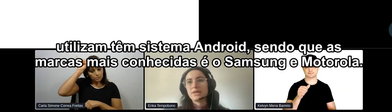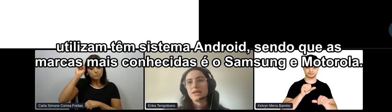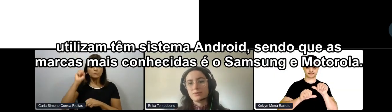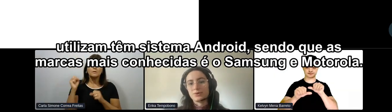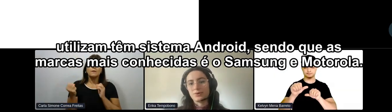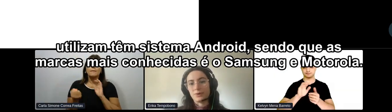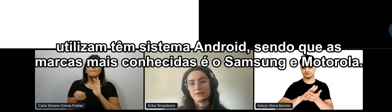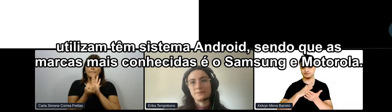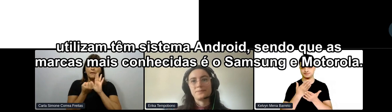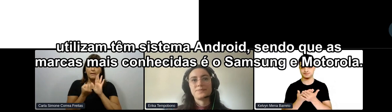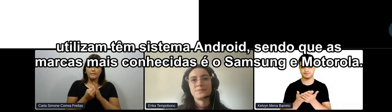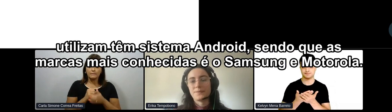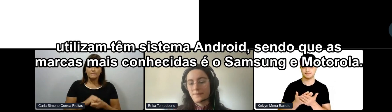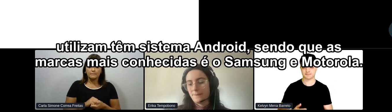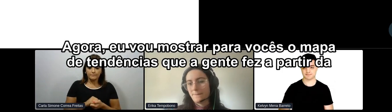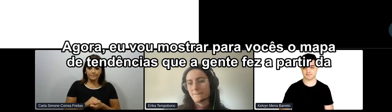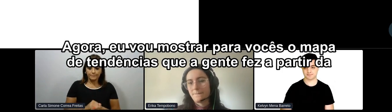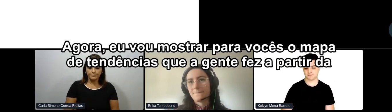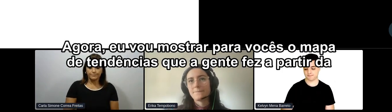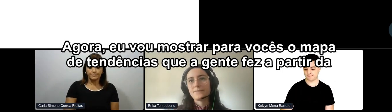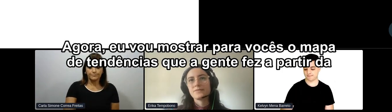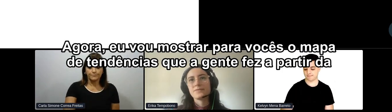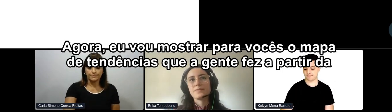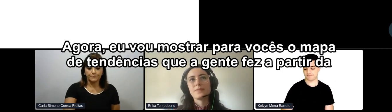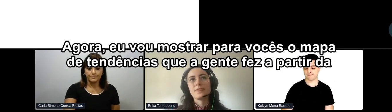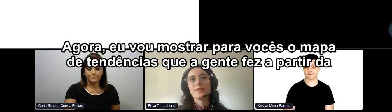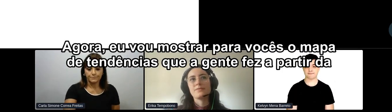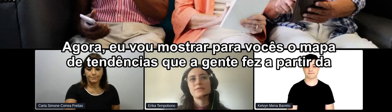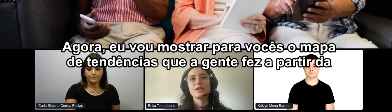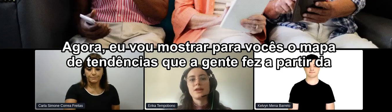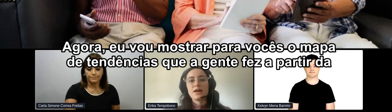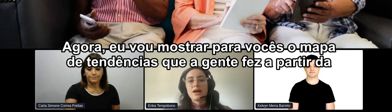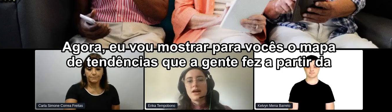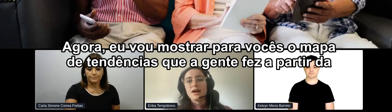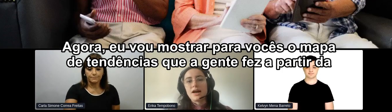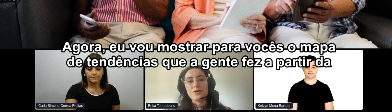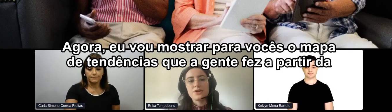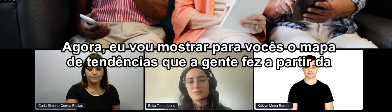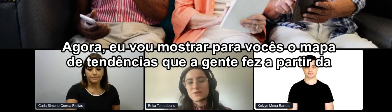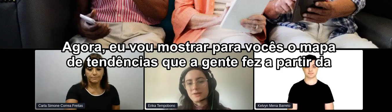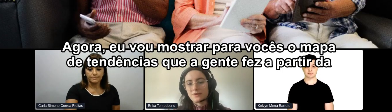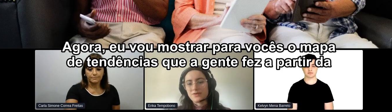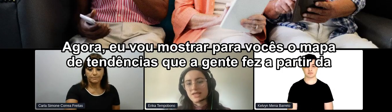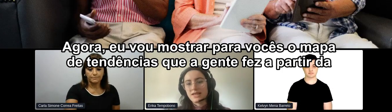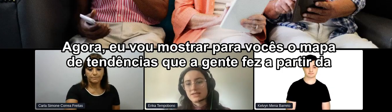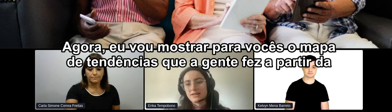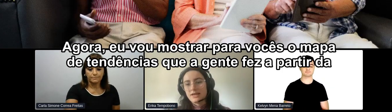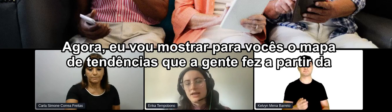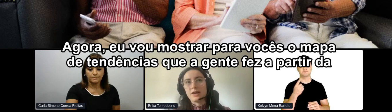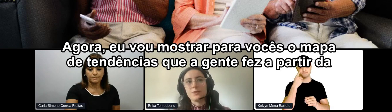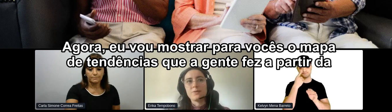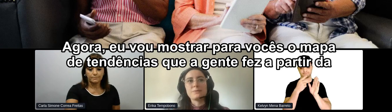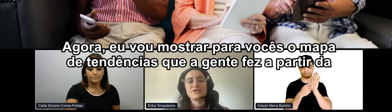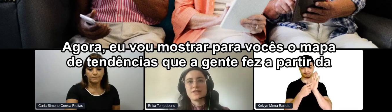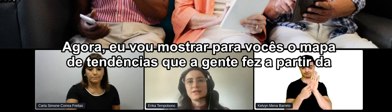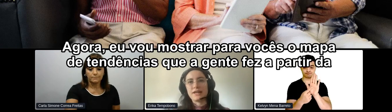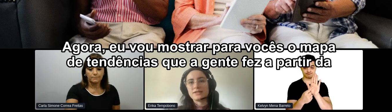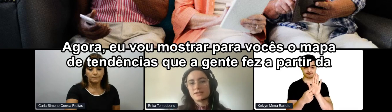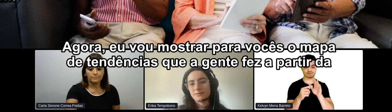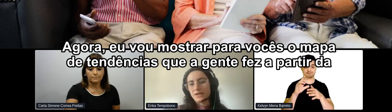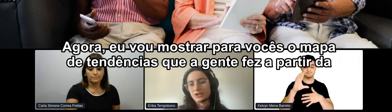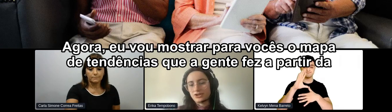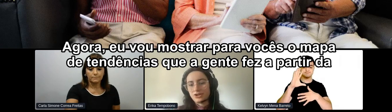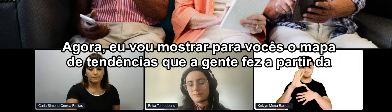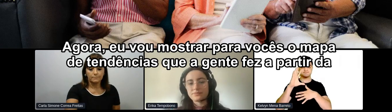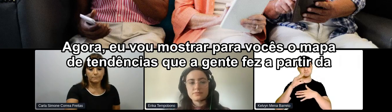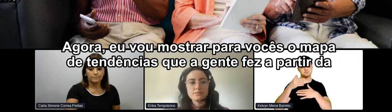também acompanharem os amigos, familiares que eles conhecem, mas também para usarem a voz deles para se exporem. Então, já está